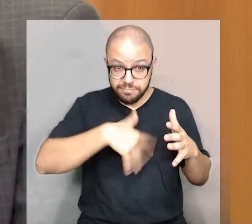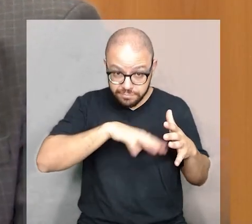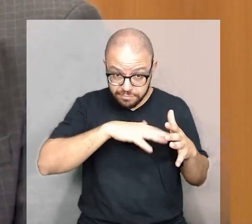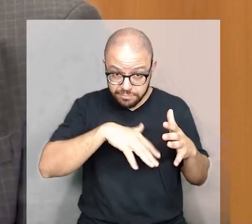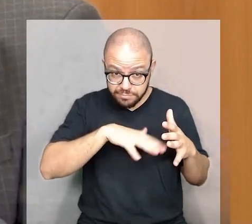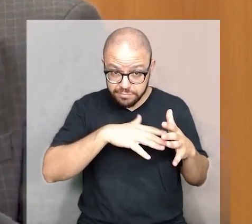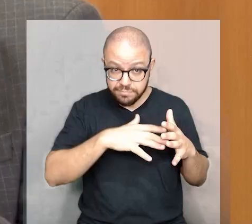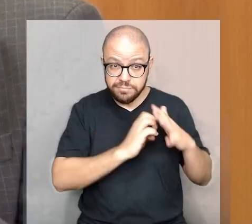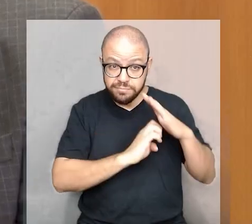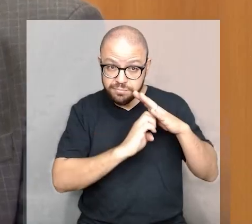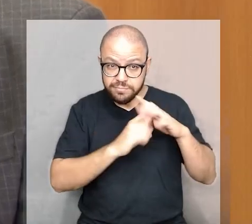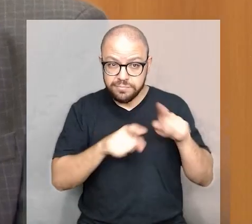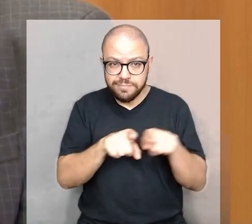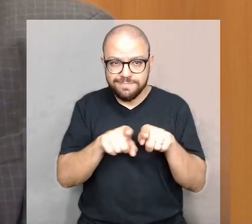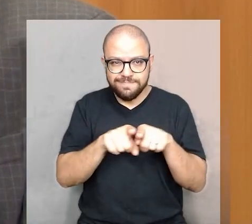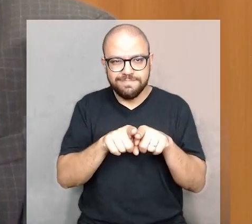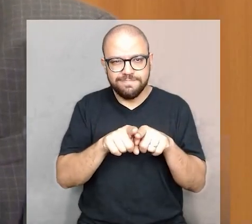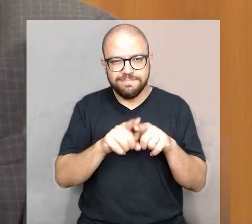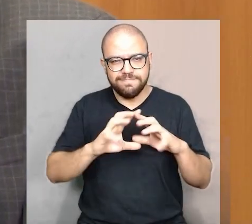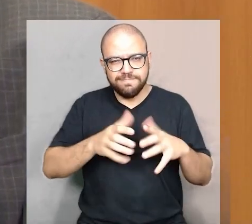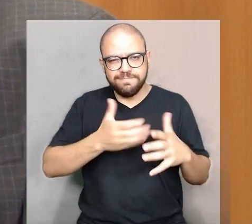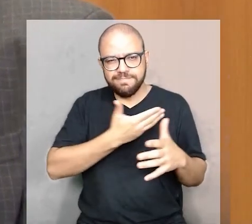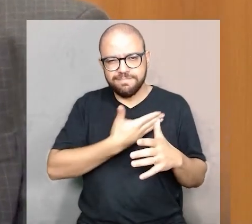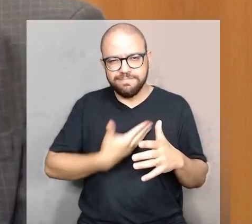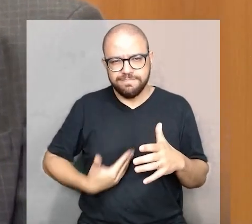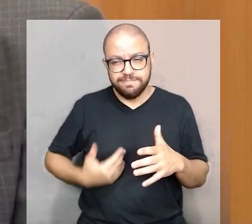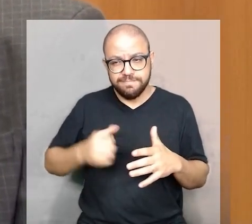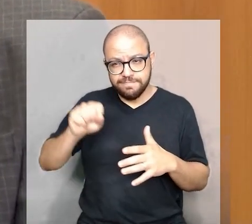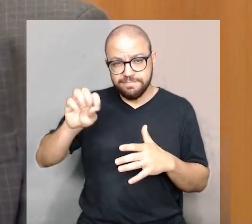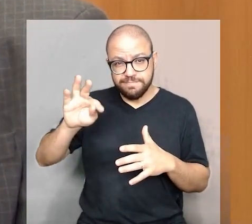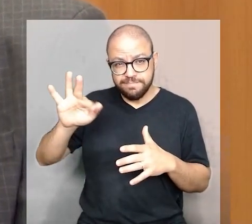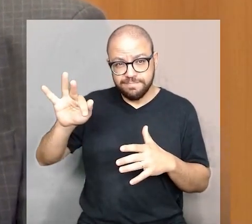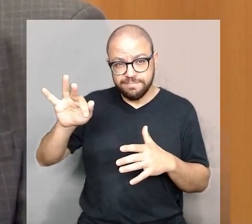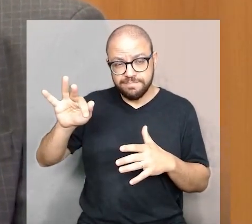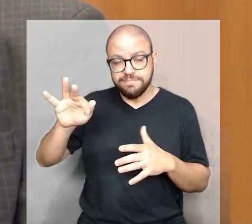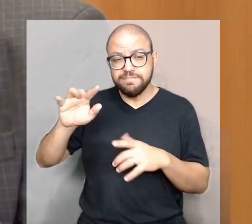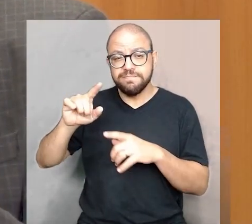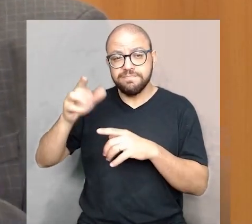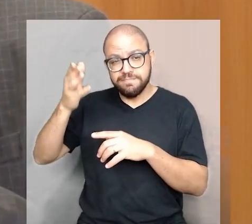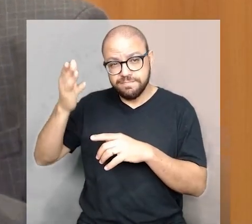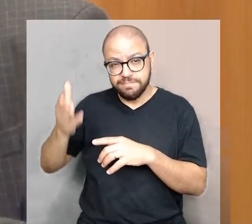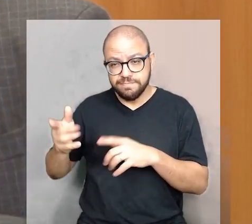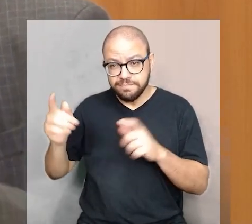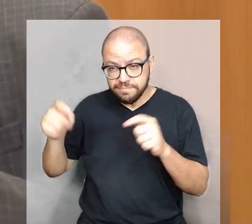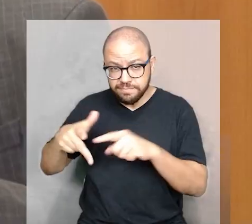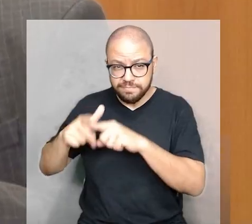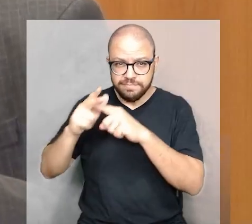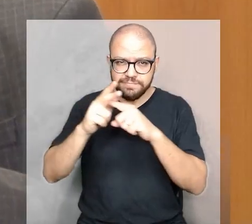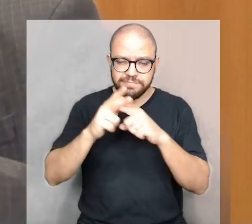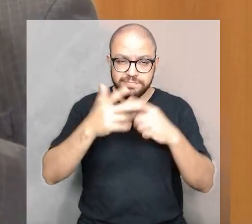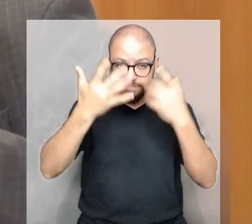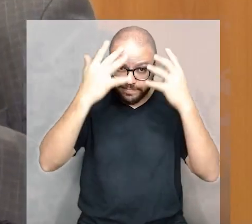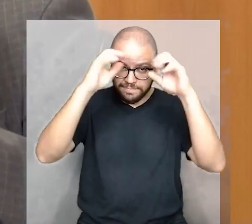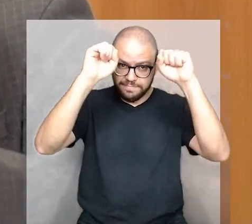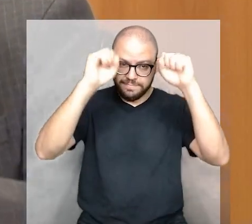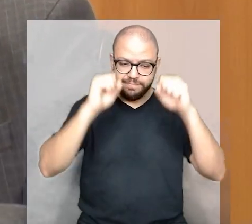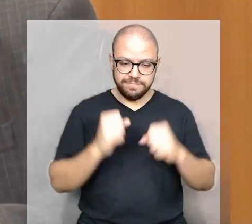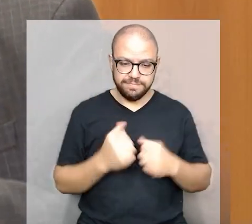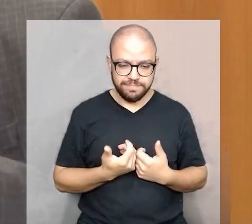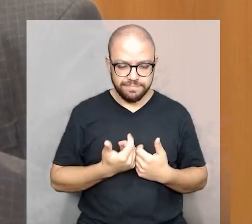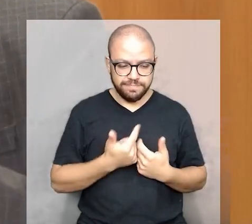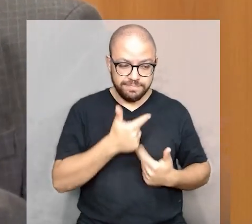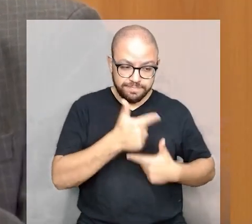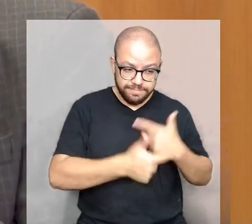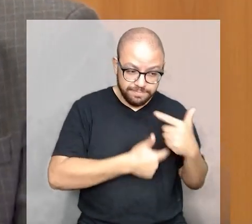os órgãos públicos começaram a descobrir que o Supremo Tribunal Federal podia resolver uma situação em que não precisasse passar por Tribunal Regional do